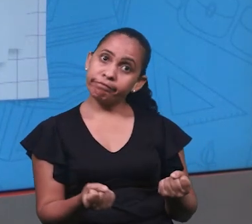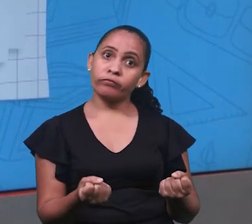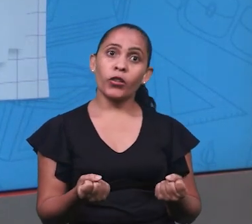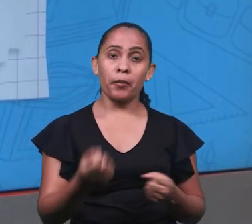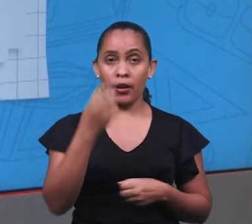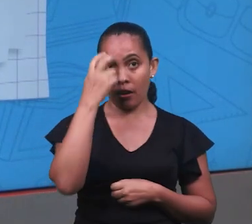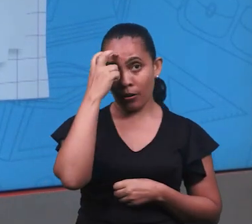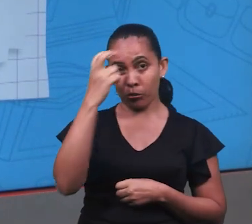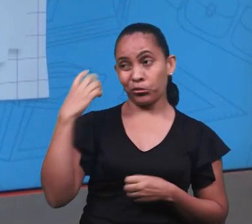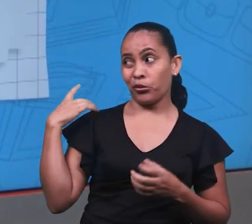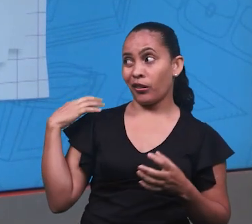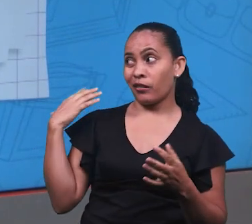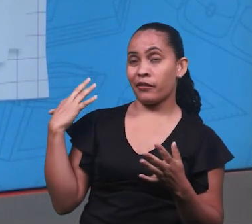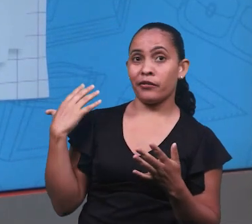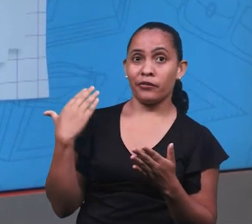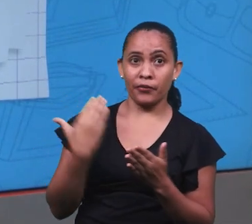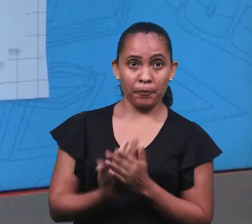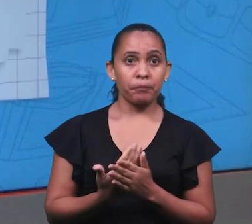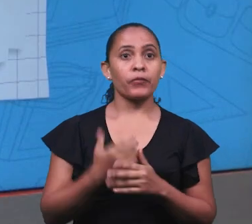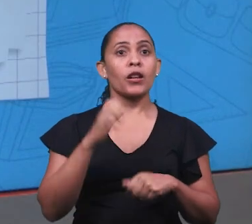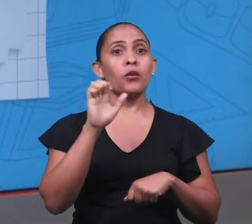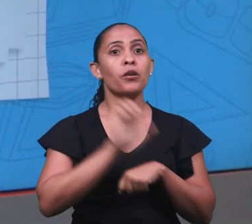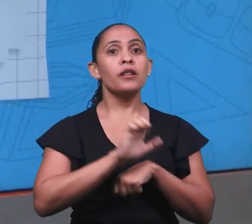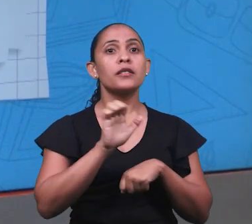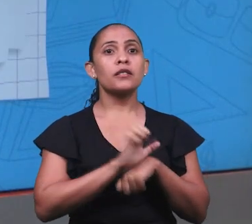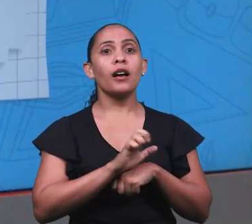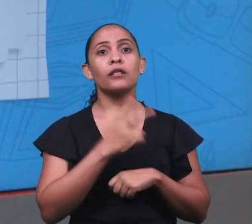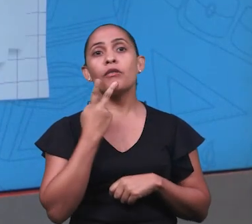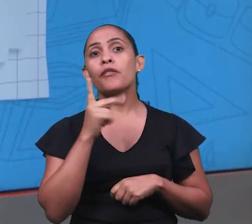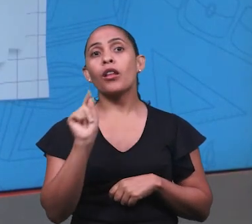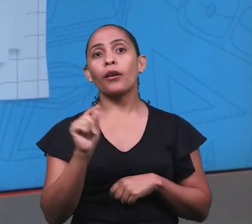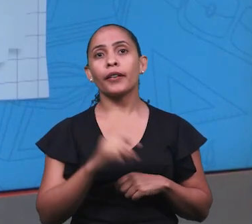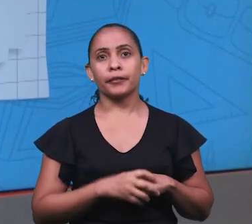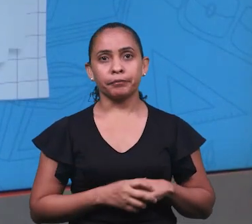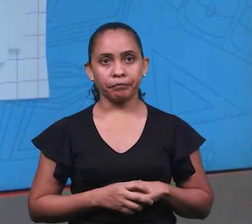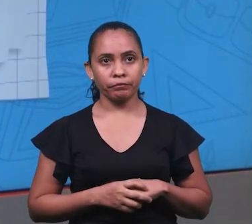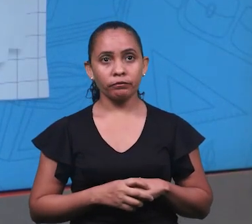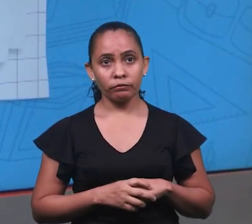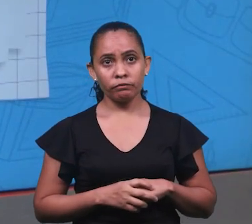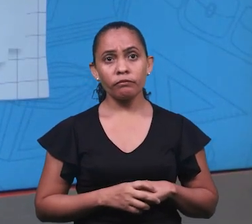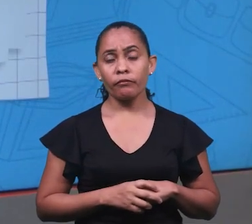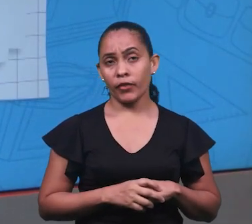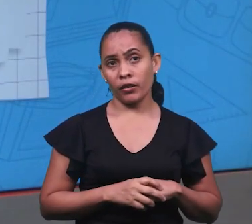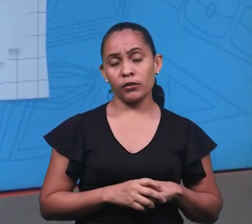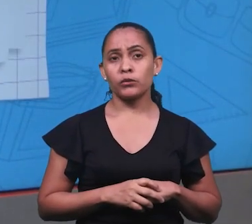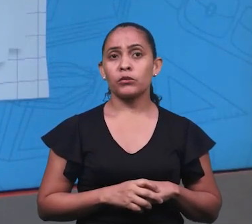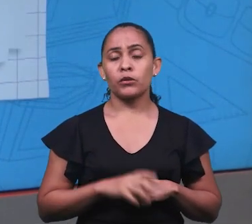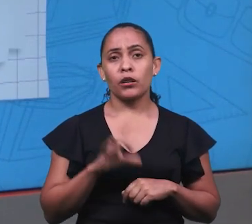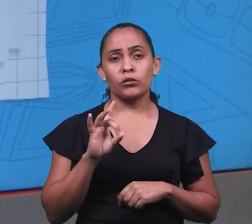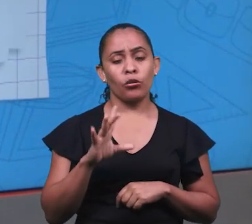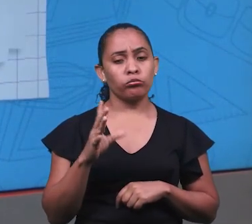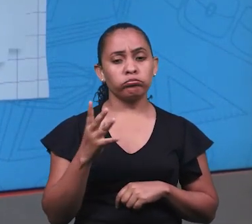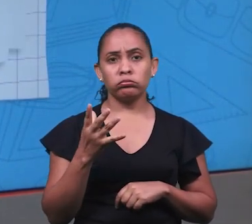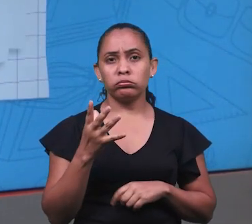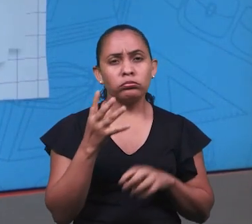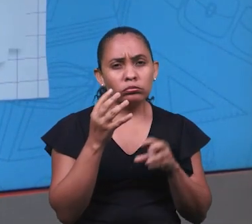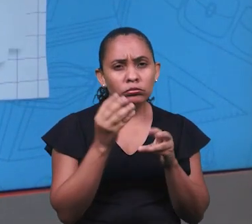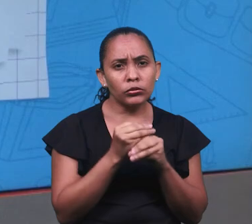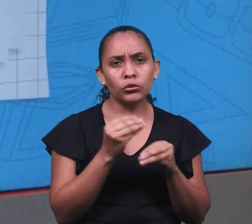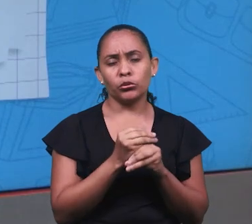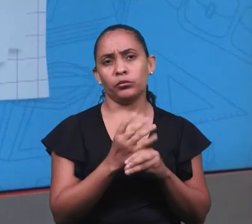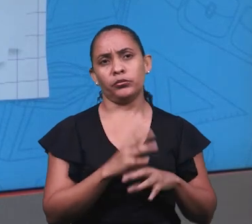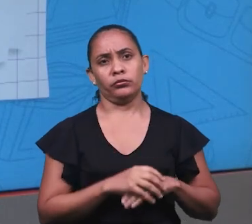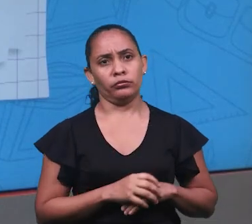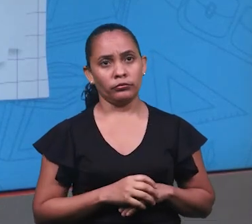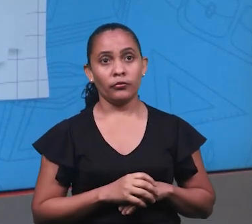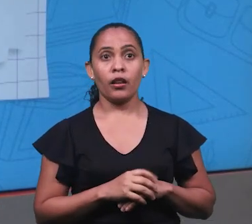cultural. Então, em que momento o Estado? O que você vai falar do Estado aqui? Então, isso é como se fosse um rascunhão de um projeto de texto. E